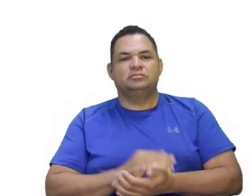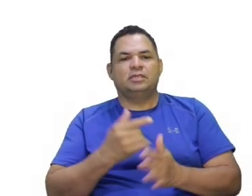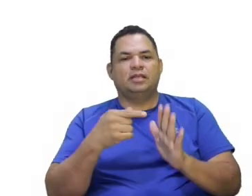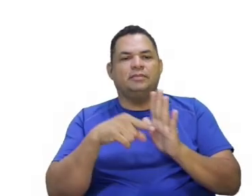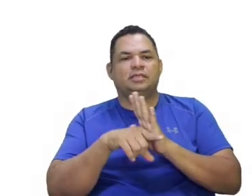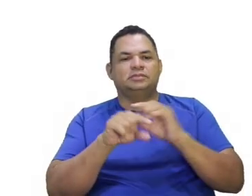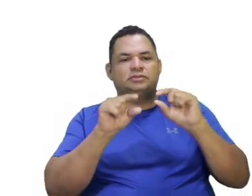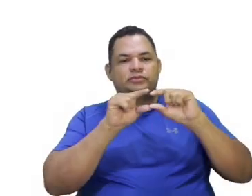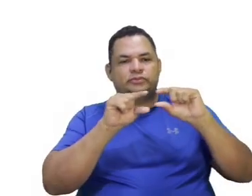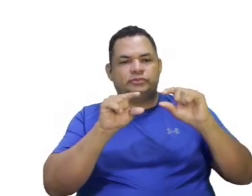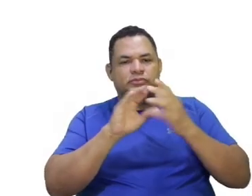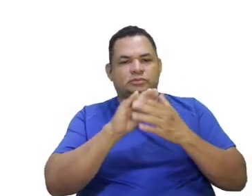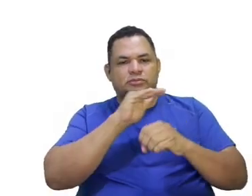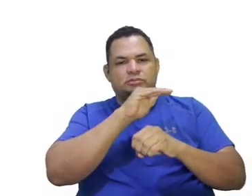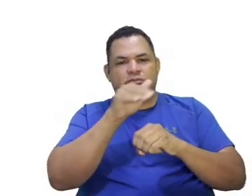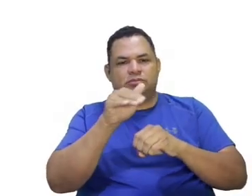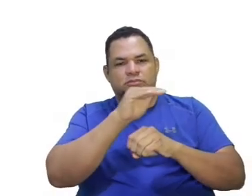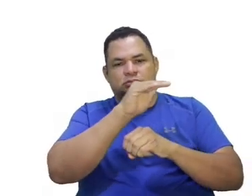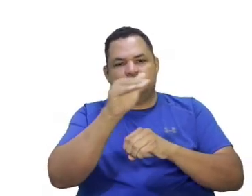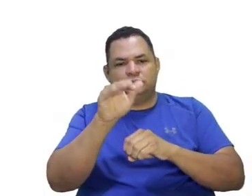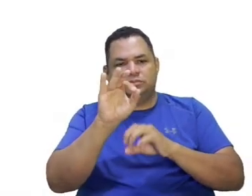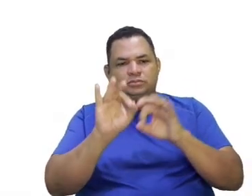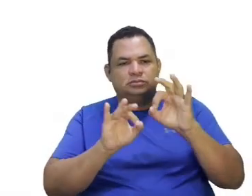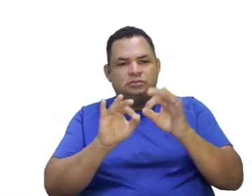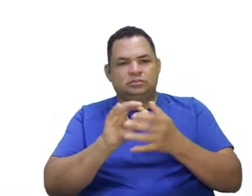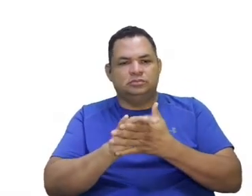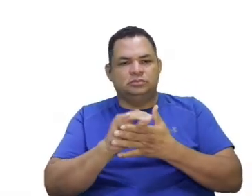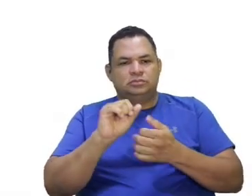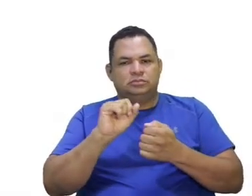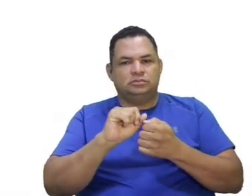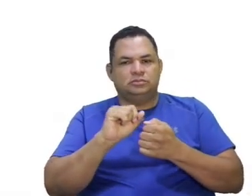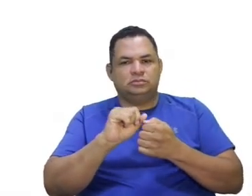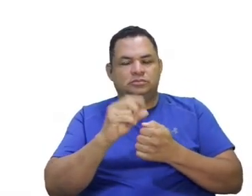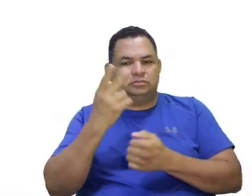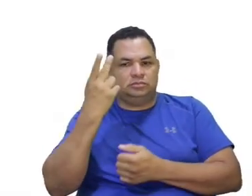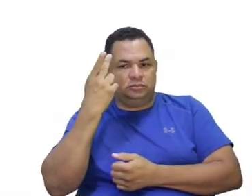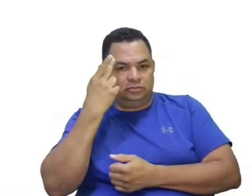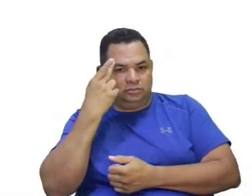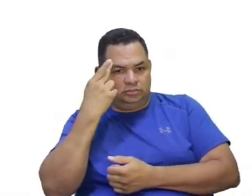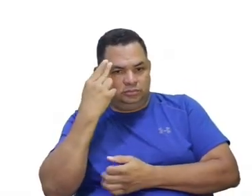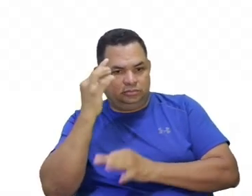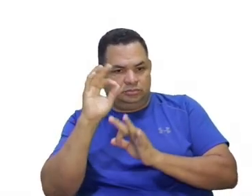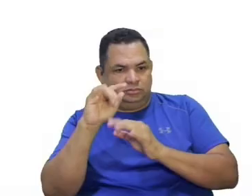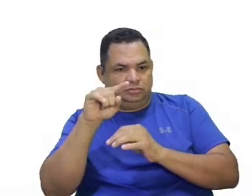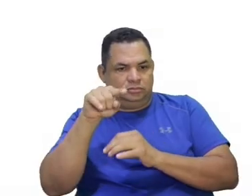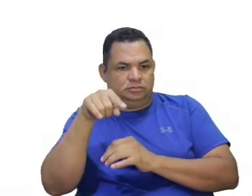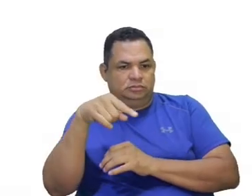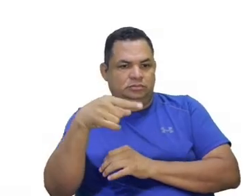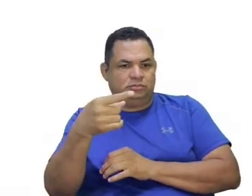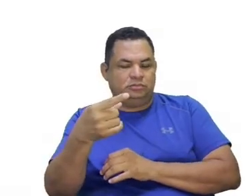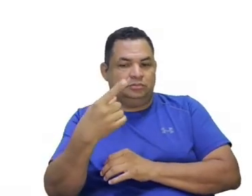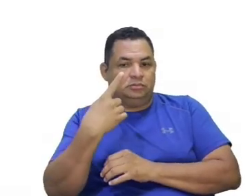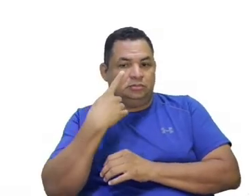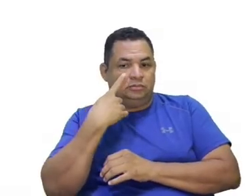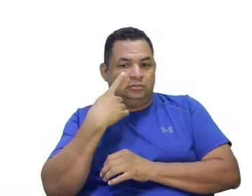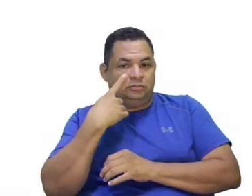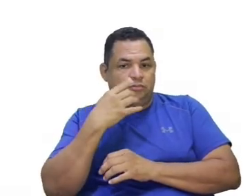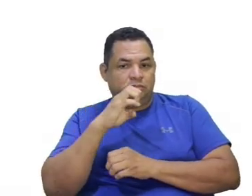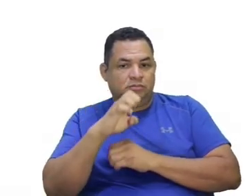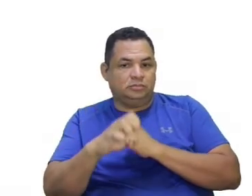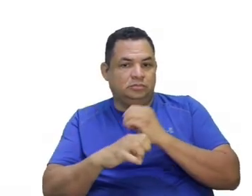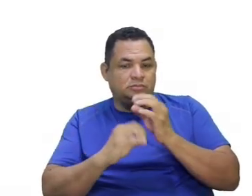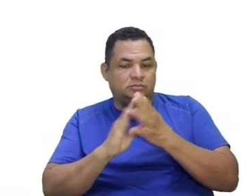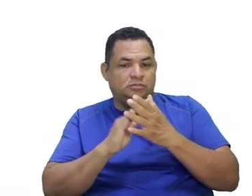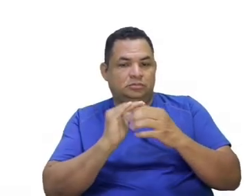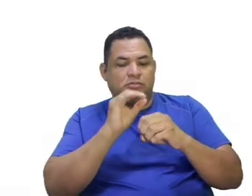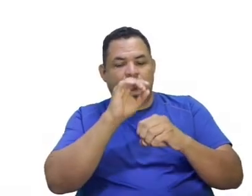em camadas, então você vai fazer a distribuição normal e depois você vai ver a quantidade de elétrons que ele